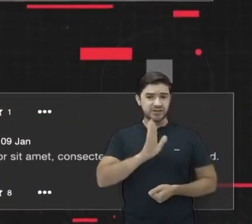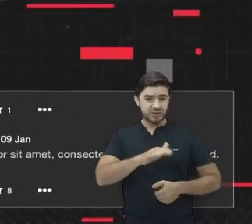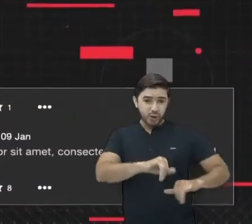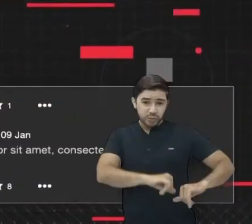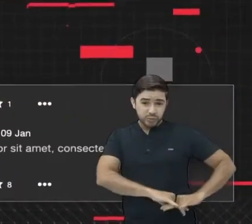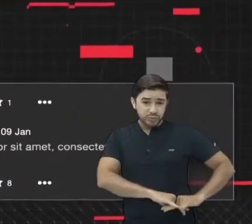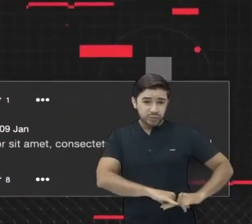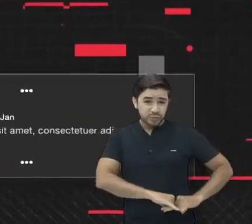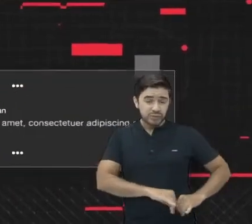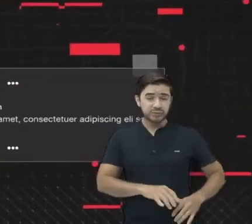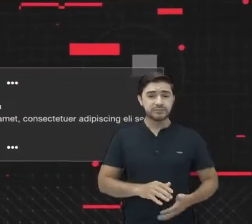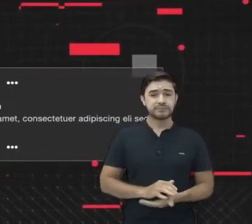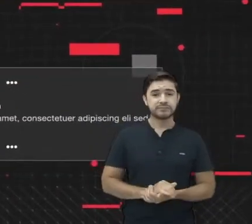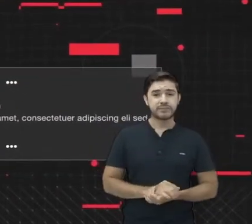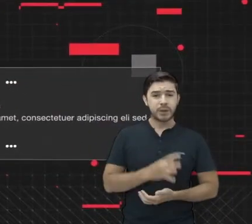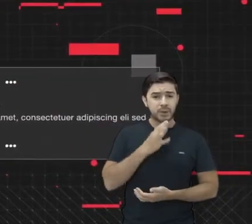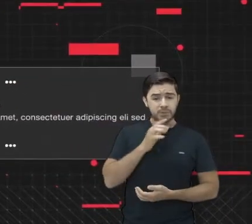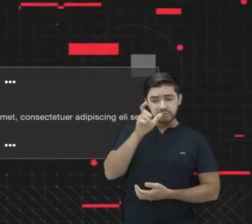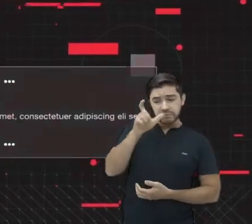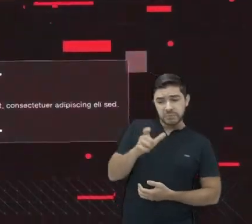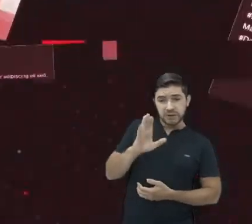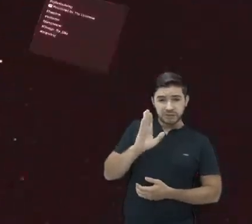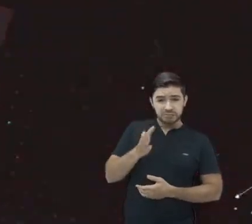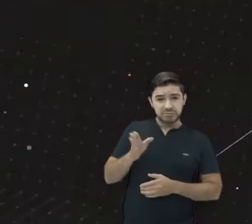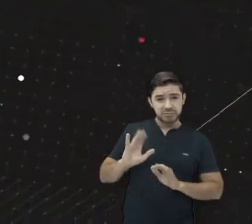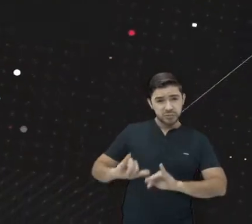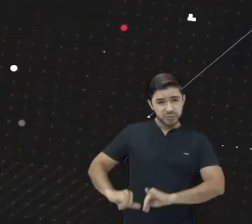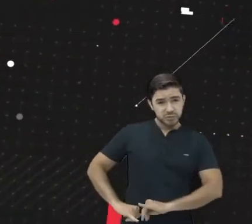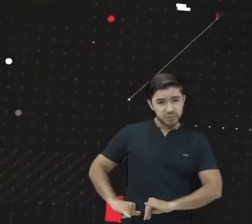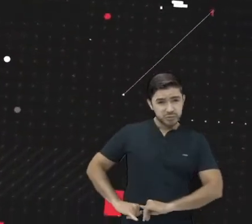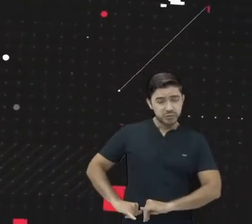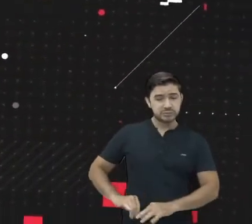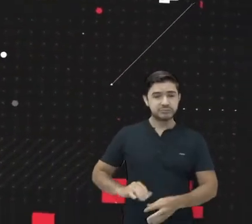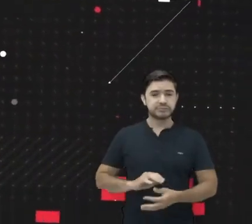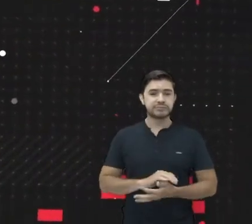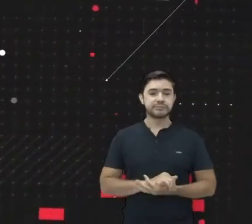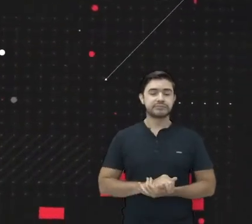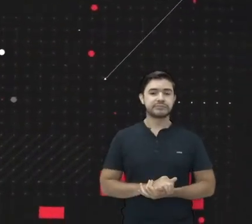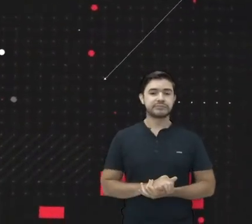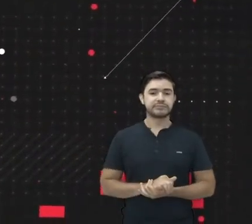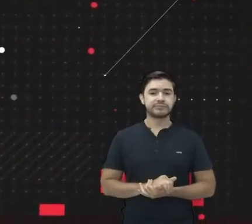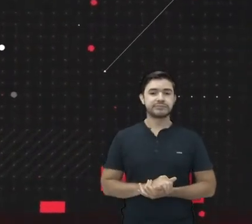Você já passou por isso? Conhece alguém que esteja passando?